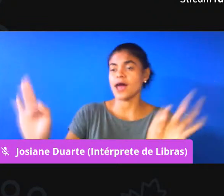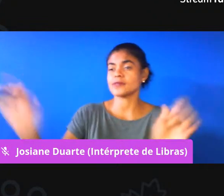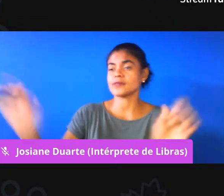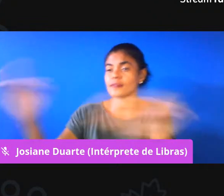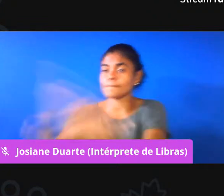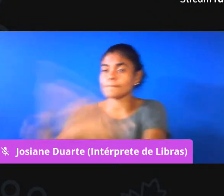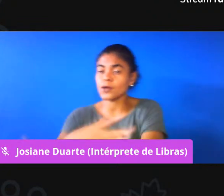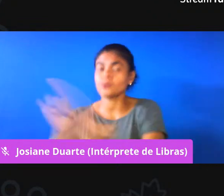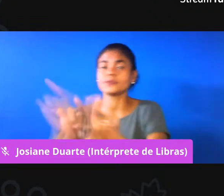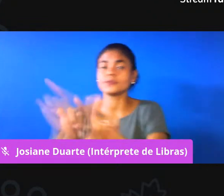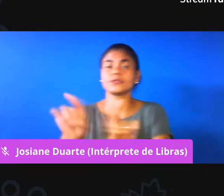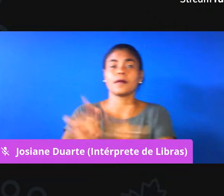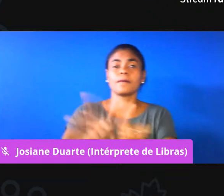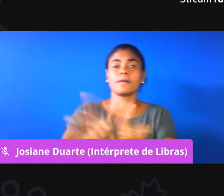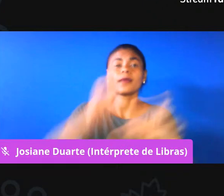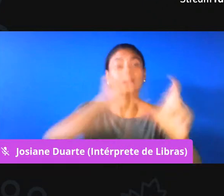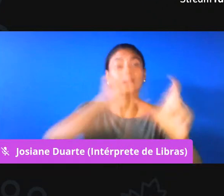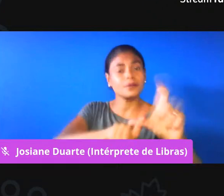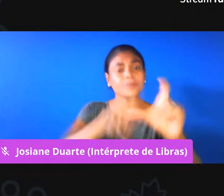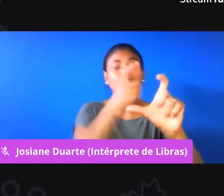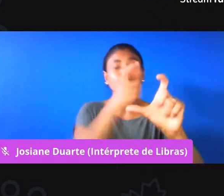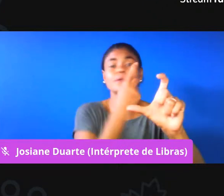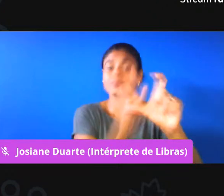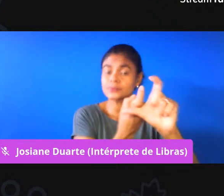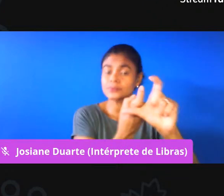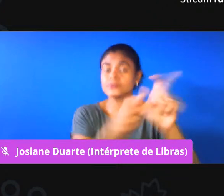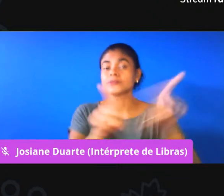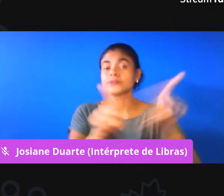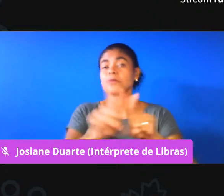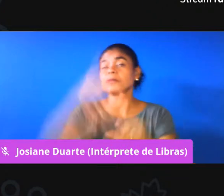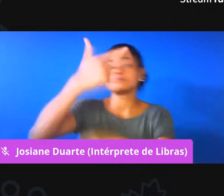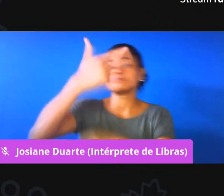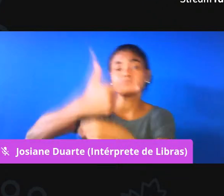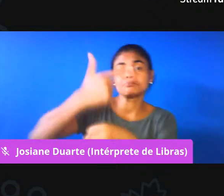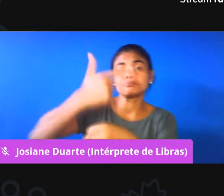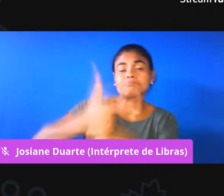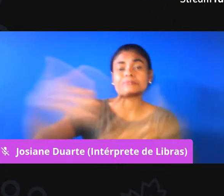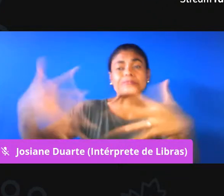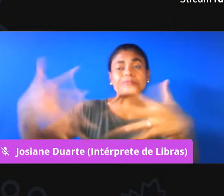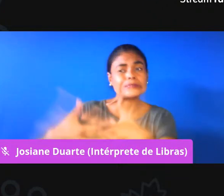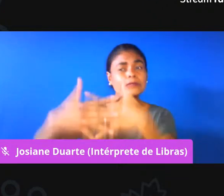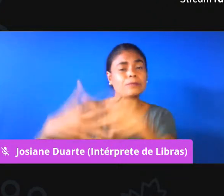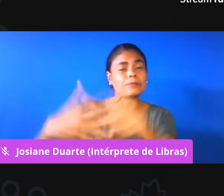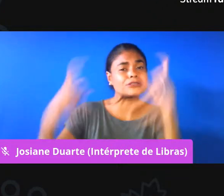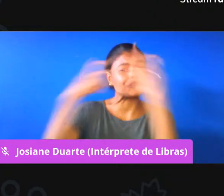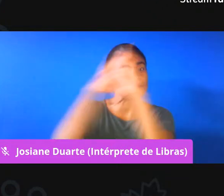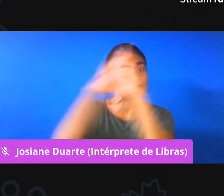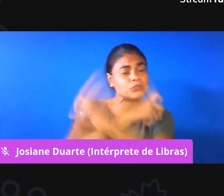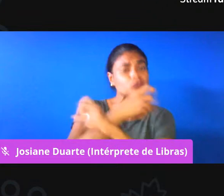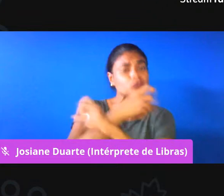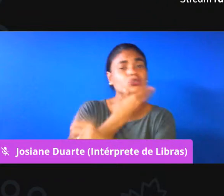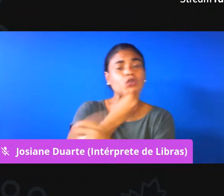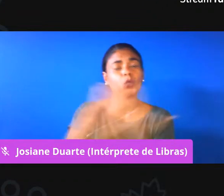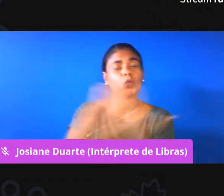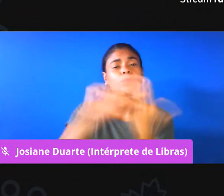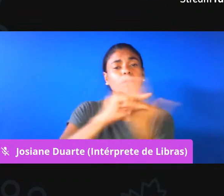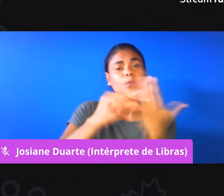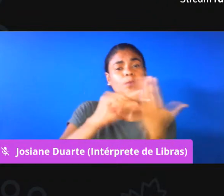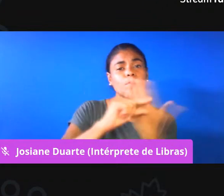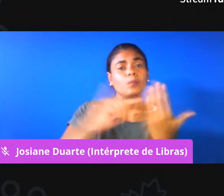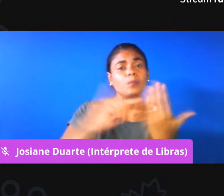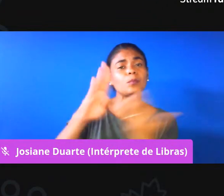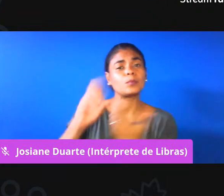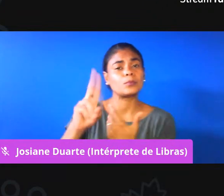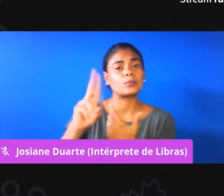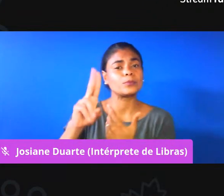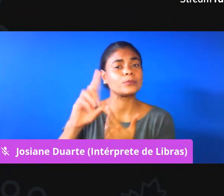expressões idiomáticas ou ainda como lexias complexas e textuais no dizer de Bernard Potier. Neste trabalho, estudaremos a fraseologia da